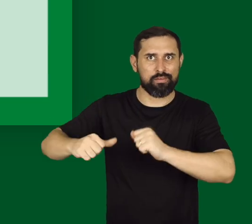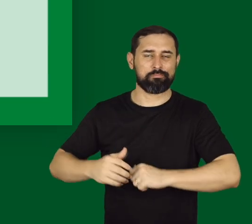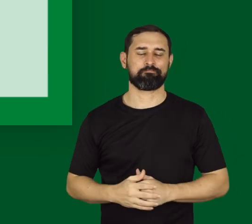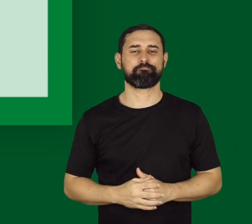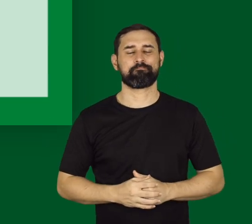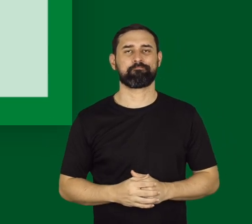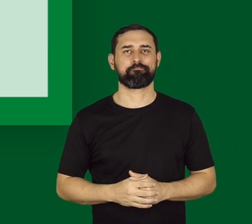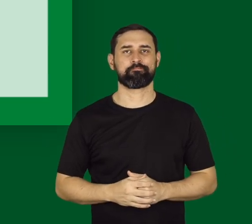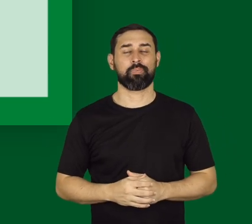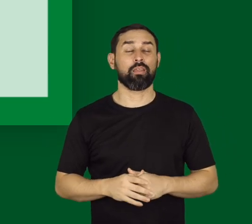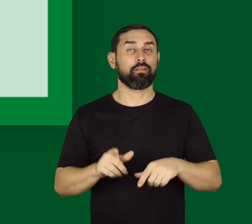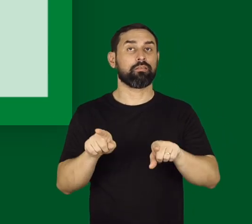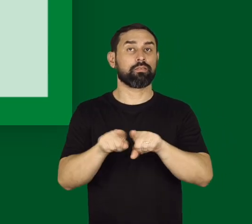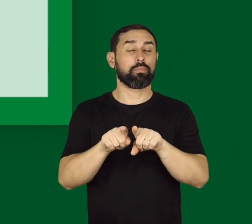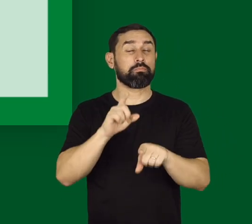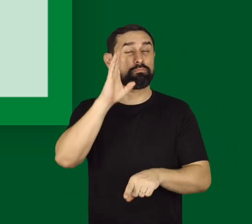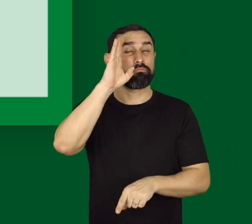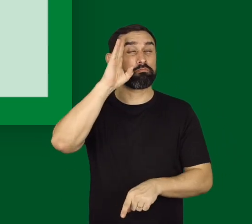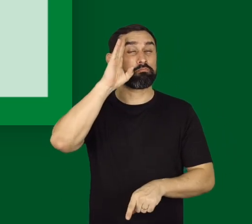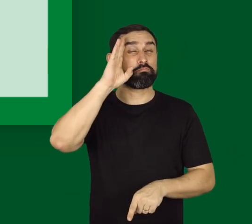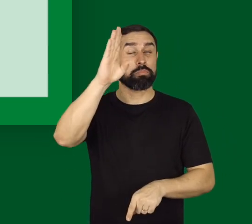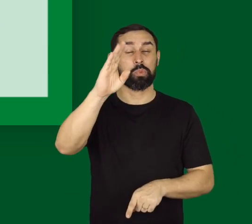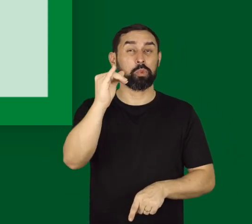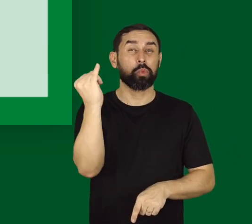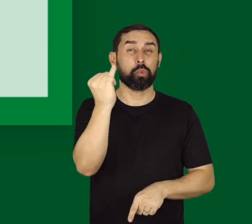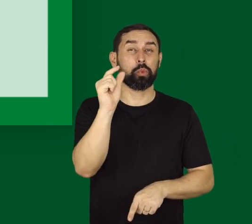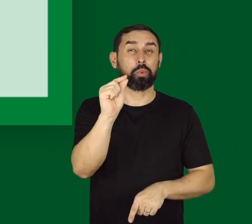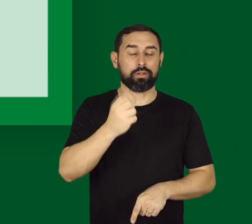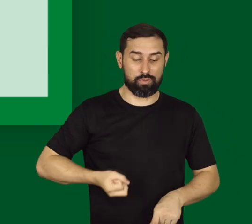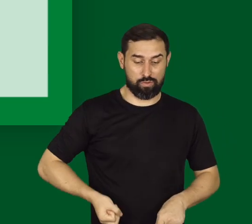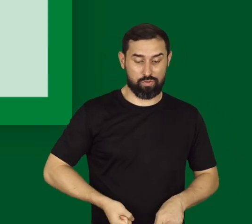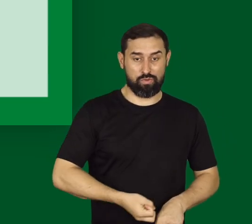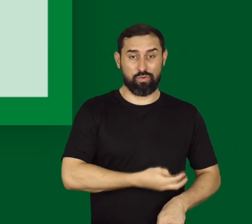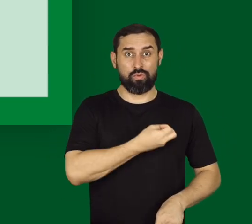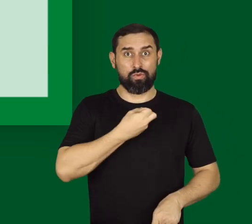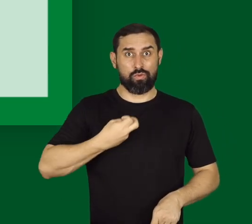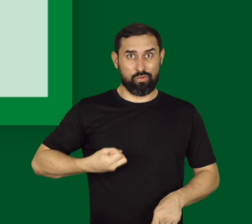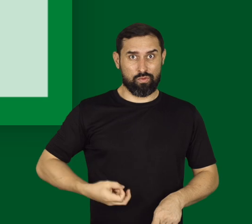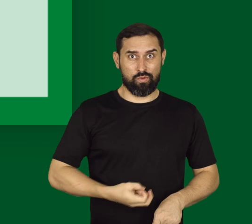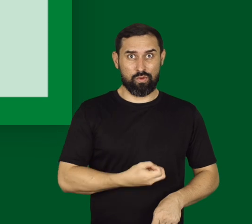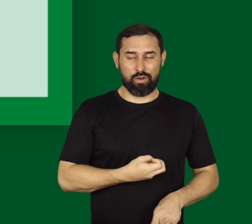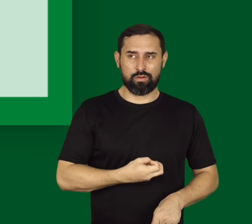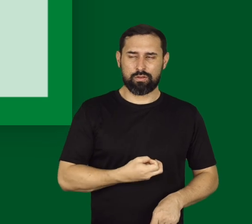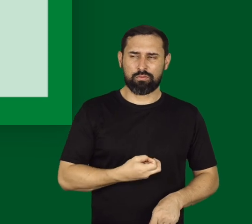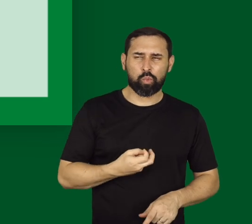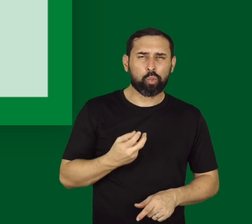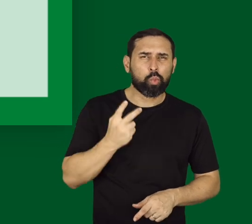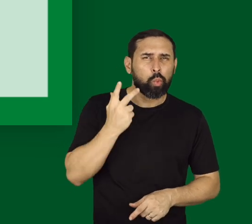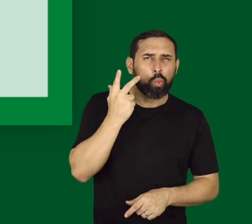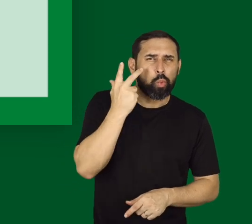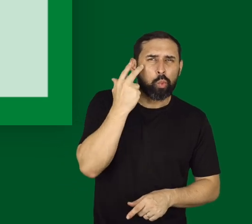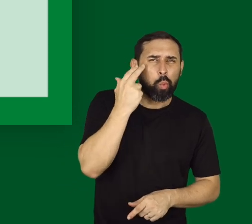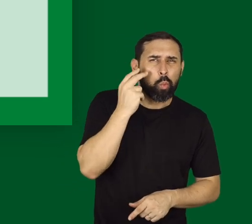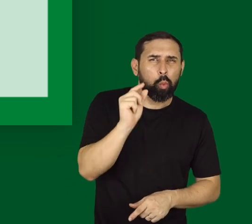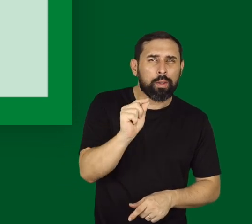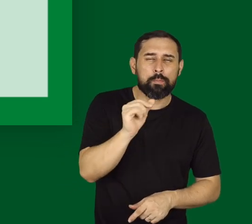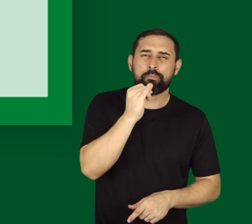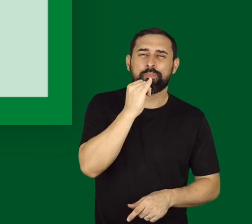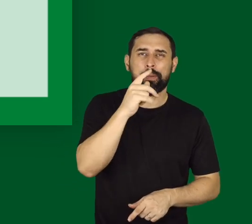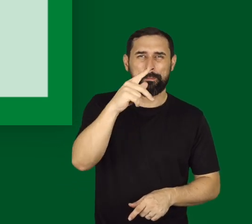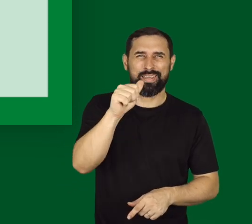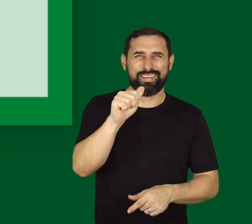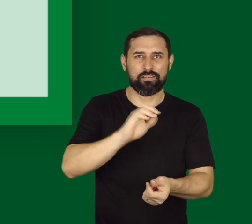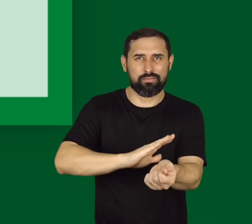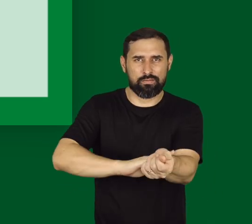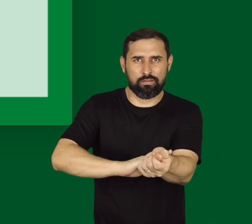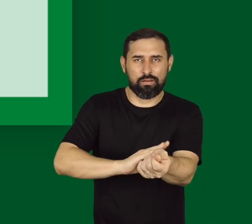e a pressão de perfusão normal para a faixa etária. Uma coisa muito importante para a gente enfatizar aqui, e conversando sobre choque,